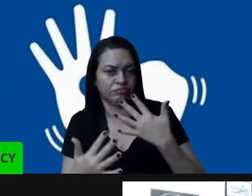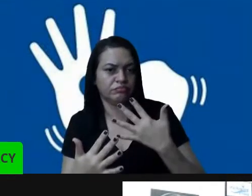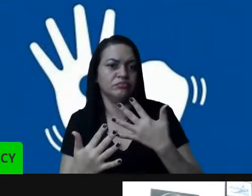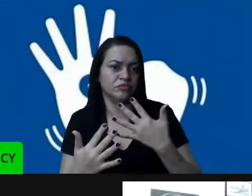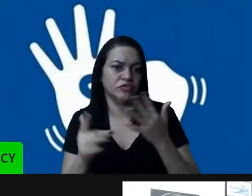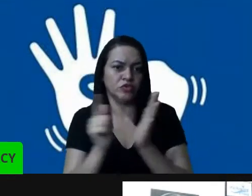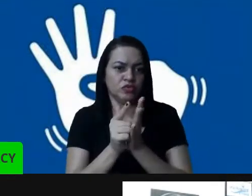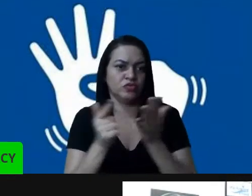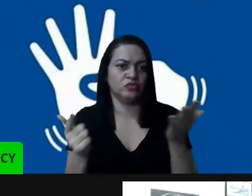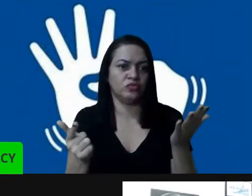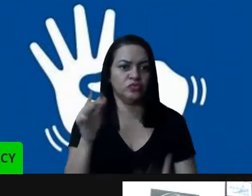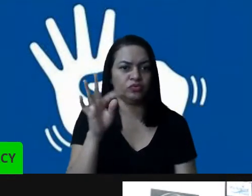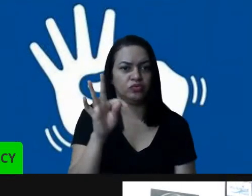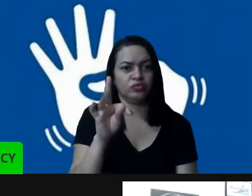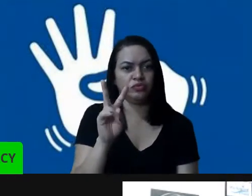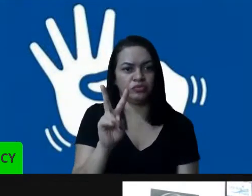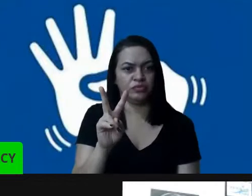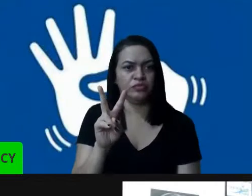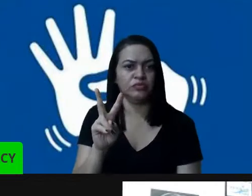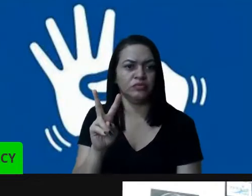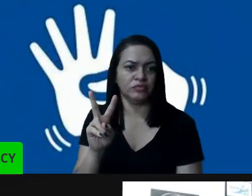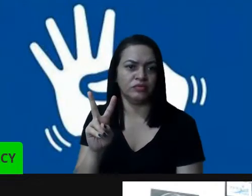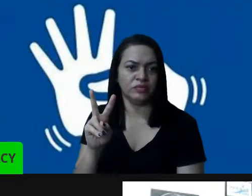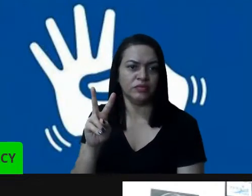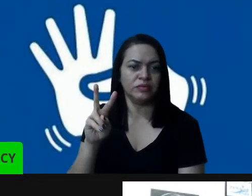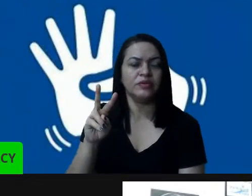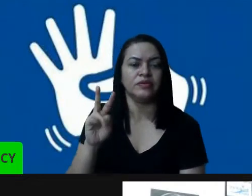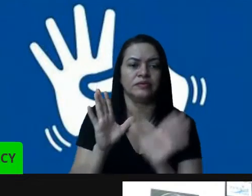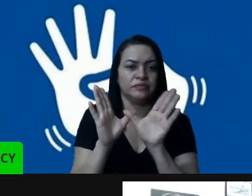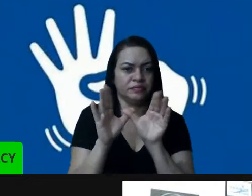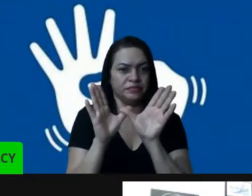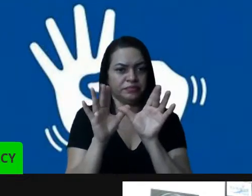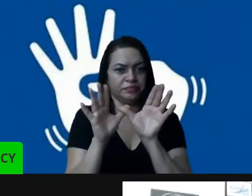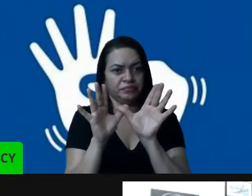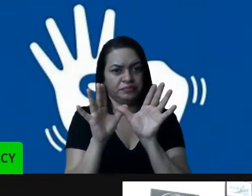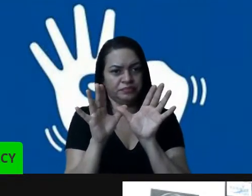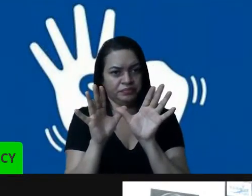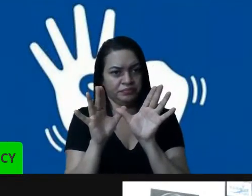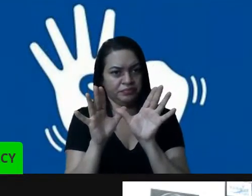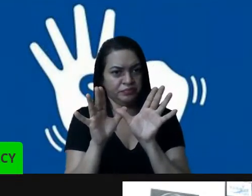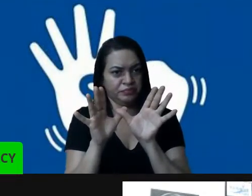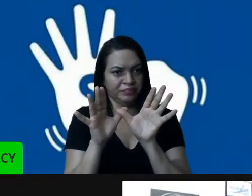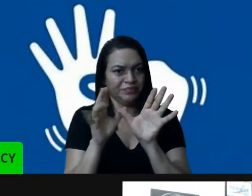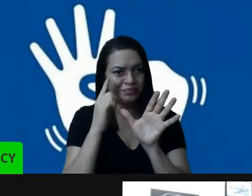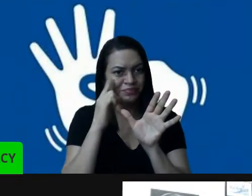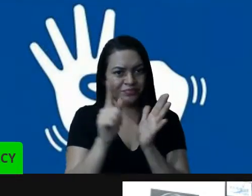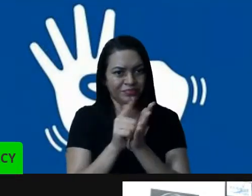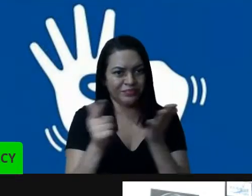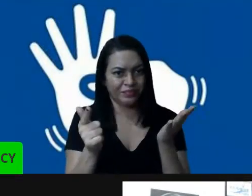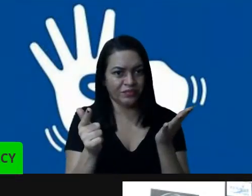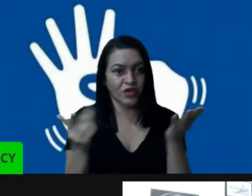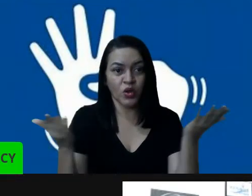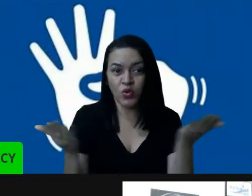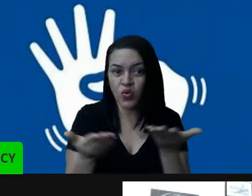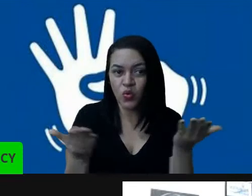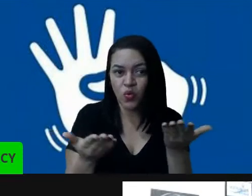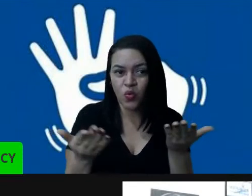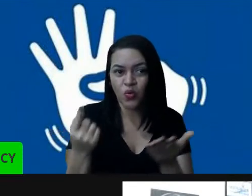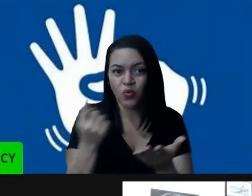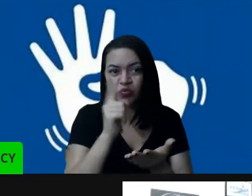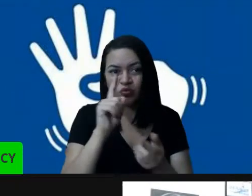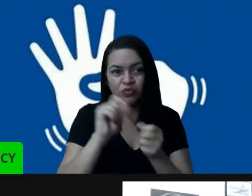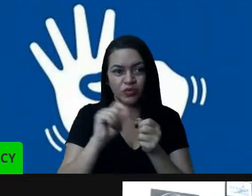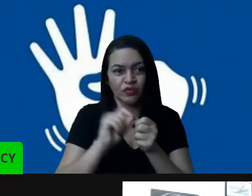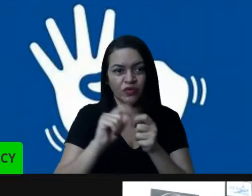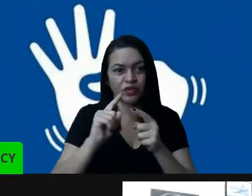da TV da Mirante, não é isso? Da Mirante. E aí, e hoje eles não estão fazendo porque estão aqui conosco, vira essa